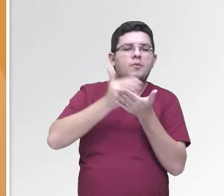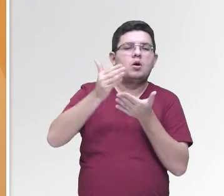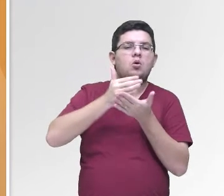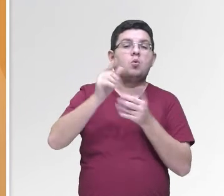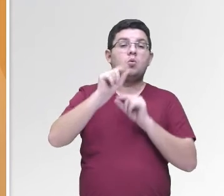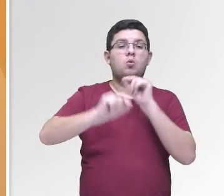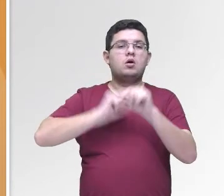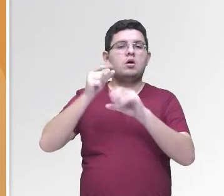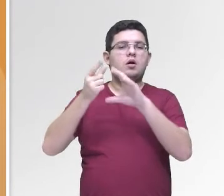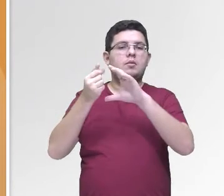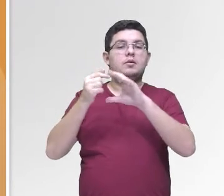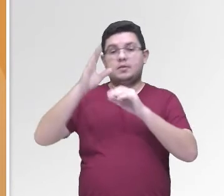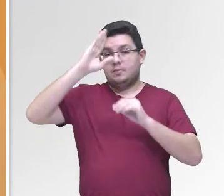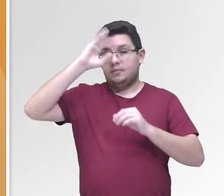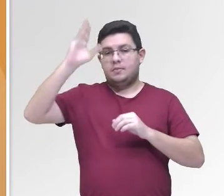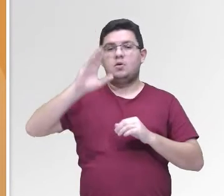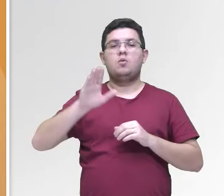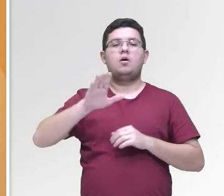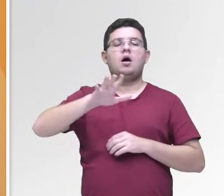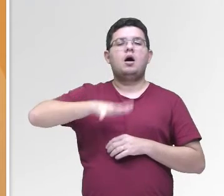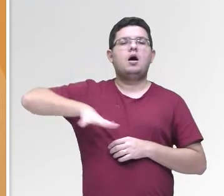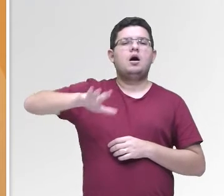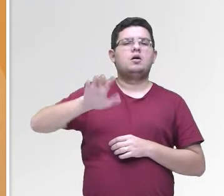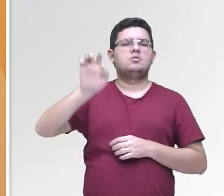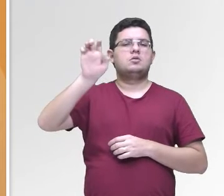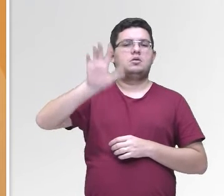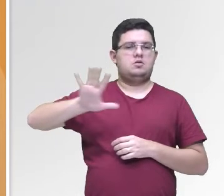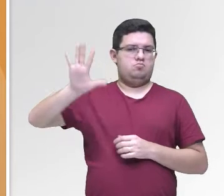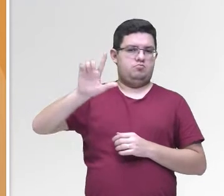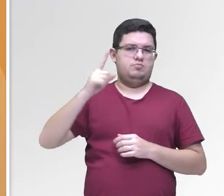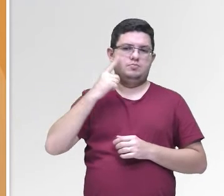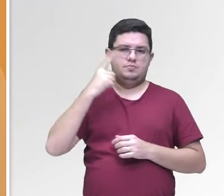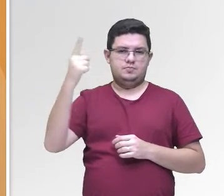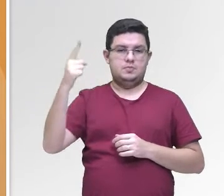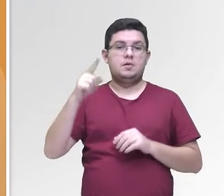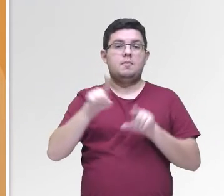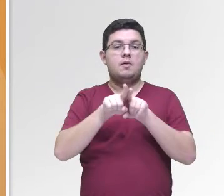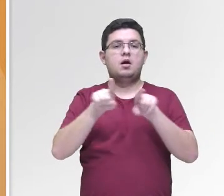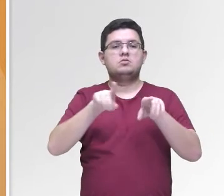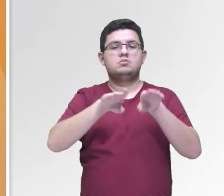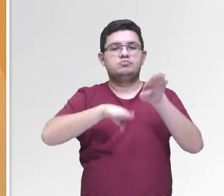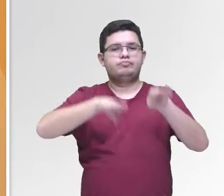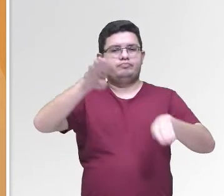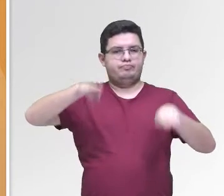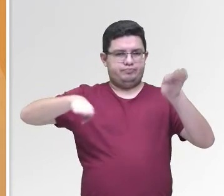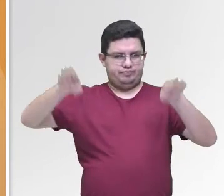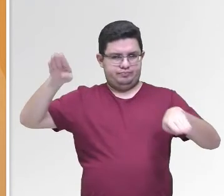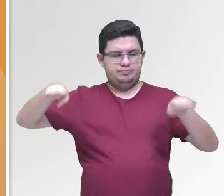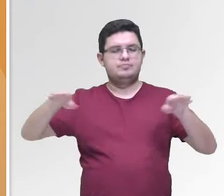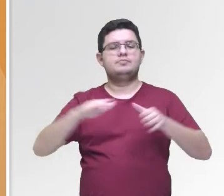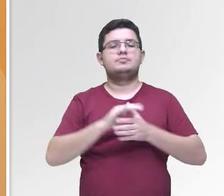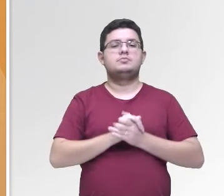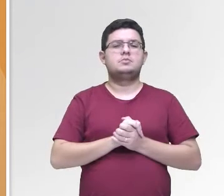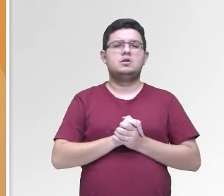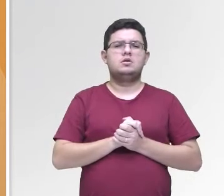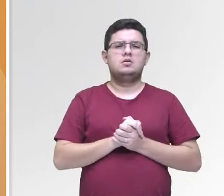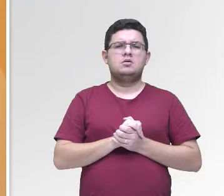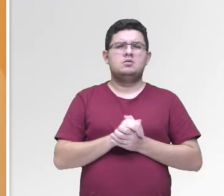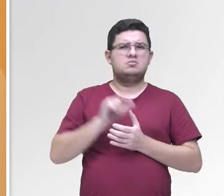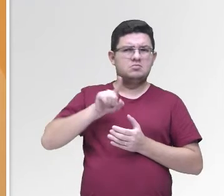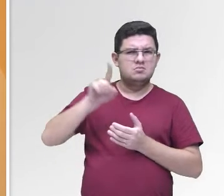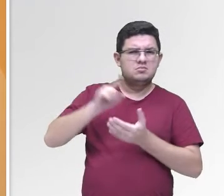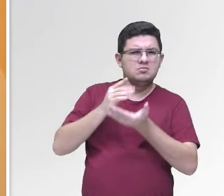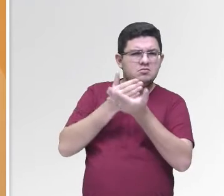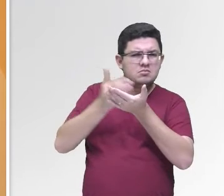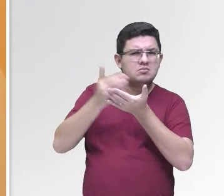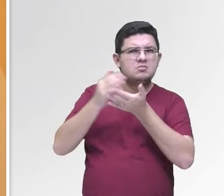continente europeu, tá? Ocorreu de maneira desigual. Por quê? Primeiro no continente